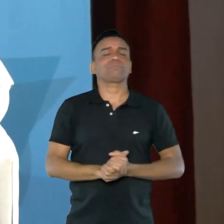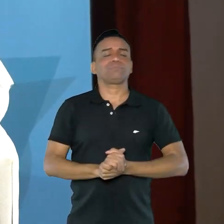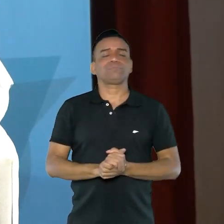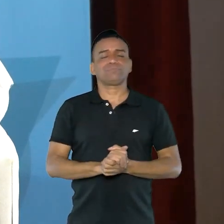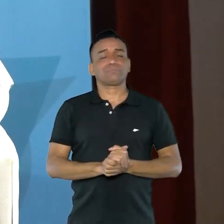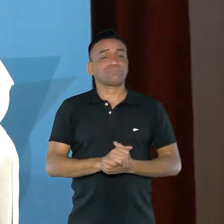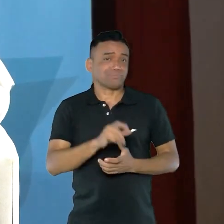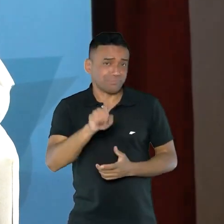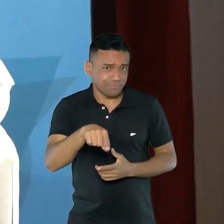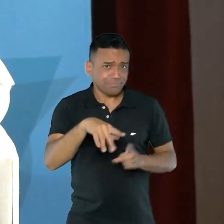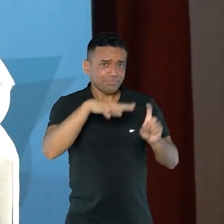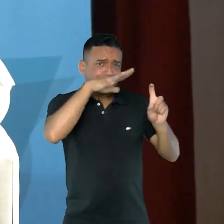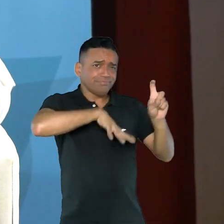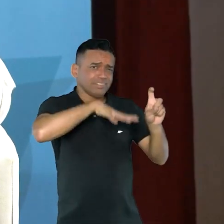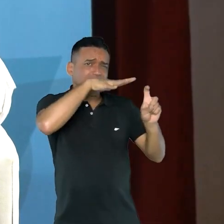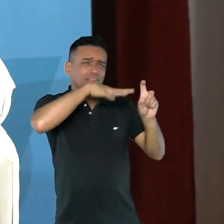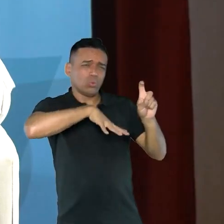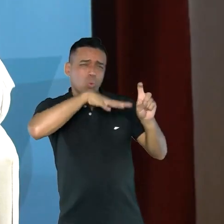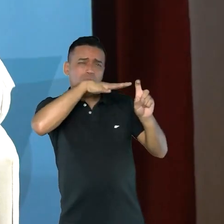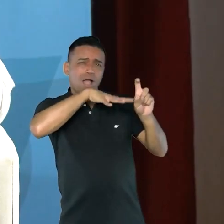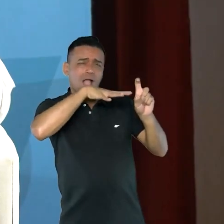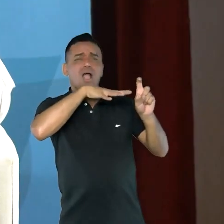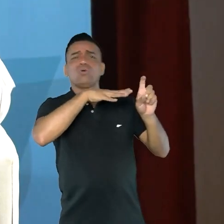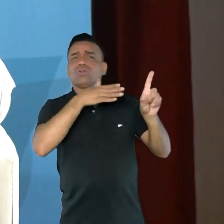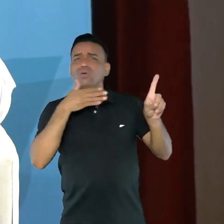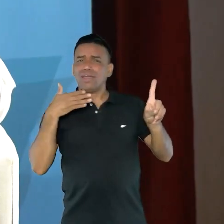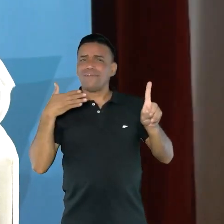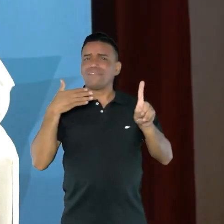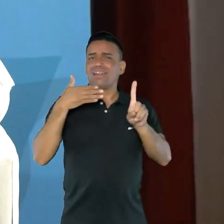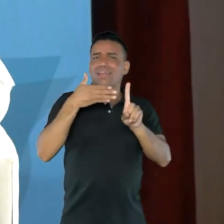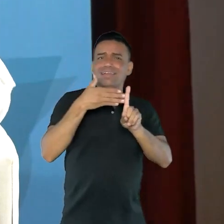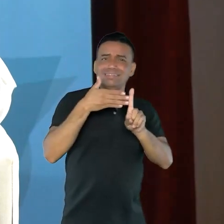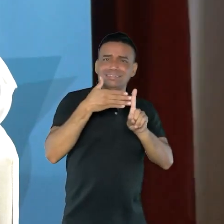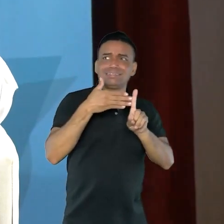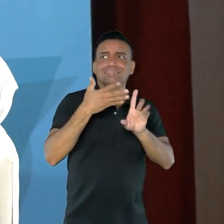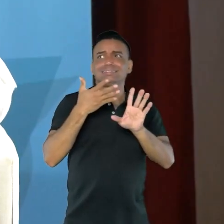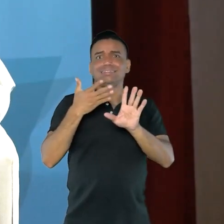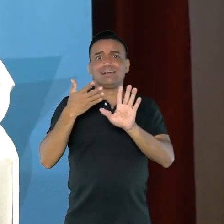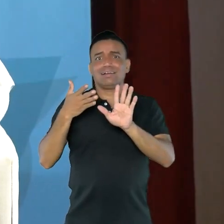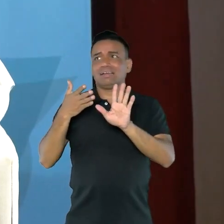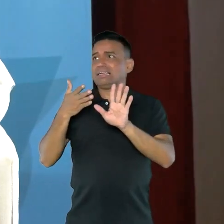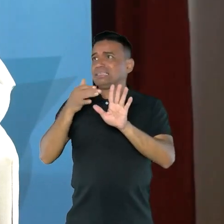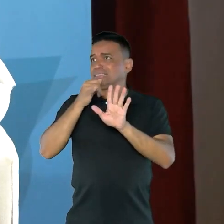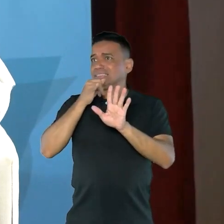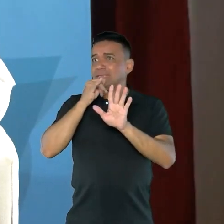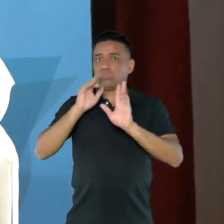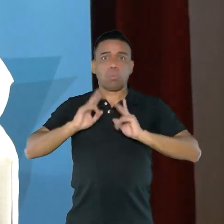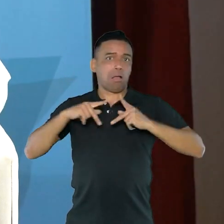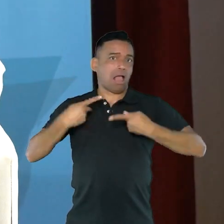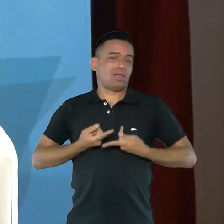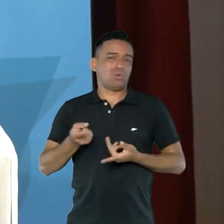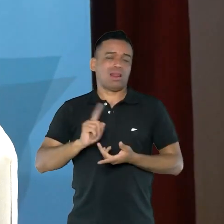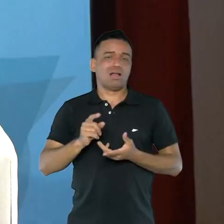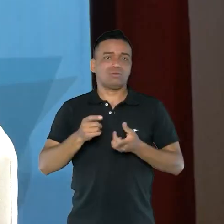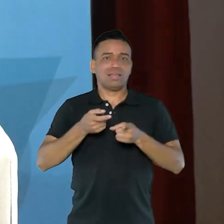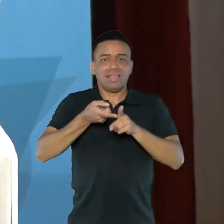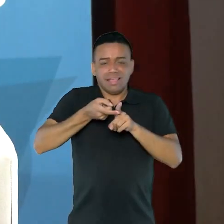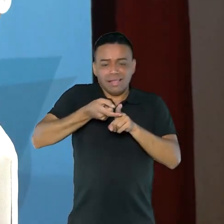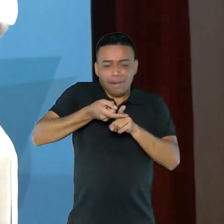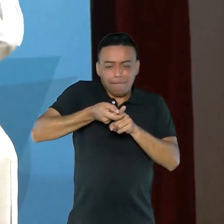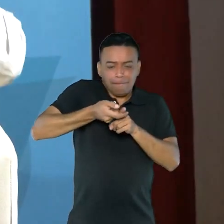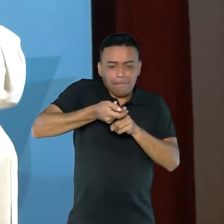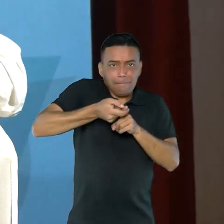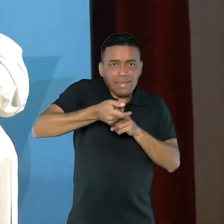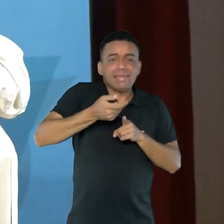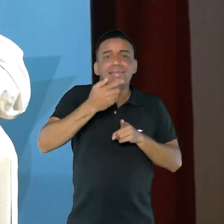como referência seres não humanos, né? Então tem o do milho, tem da erva mate. Até falando da erva mate,